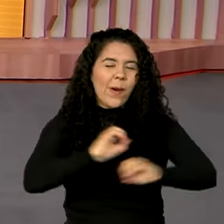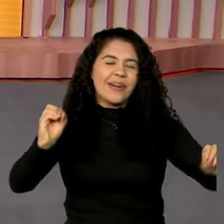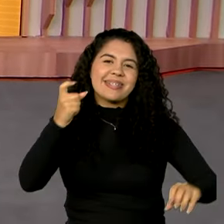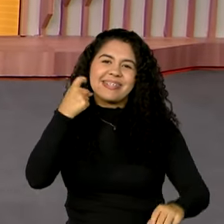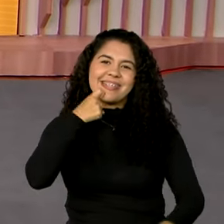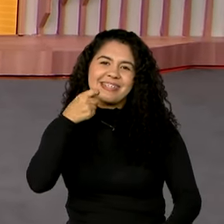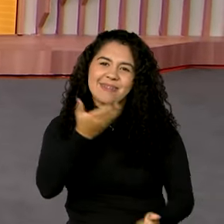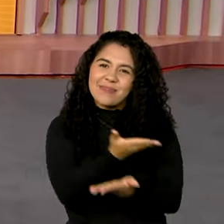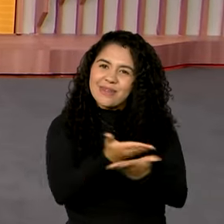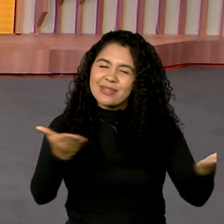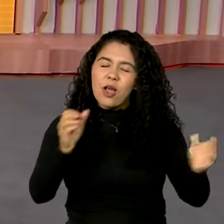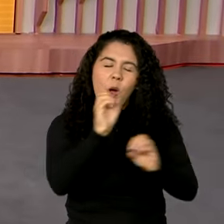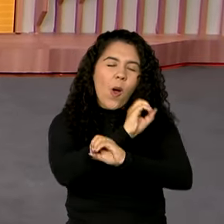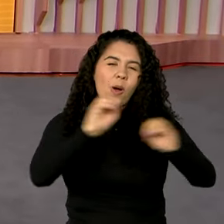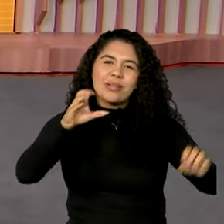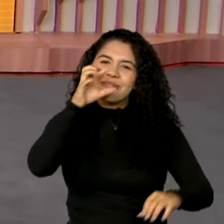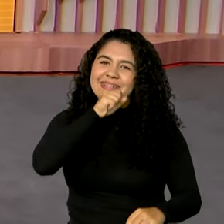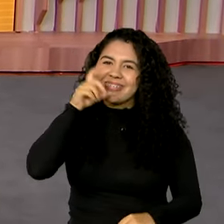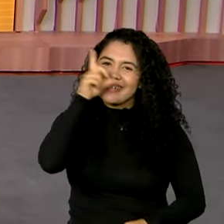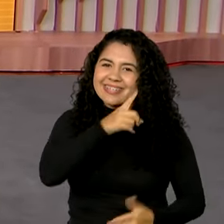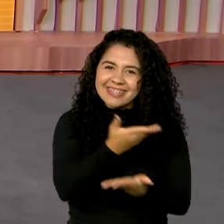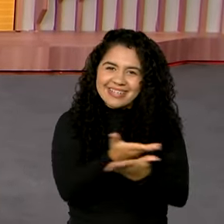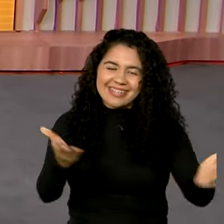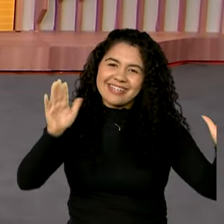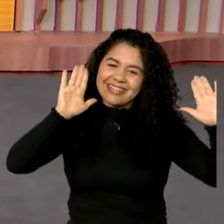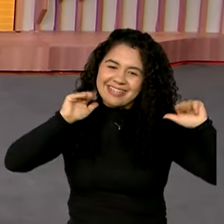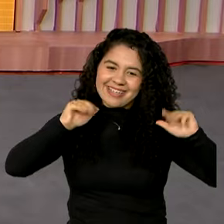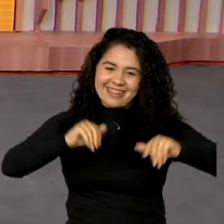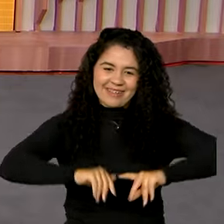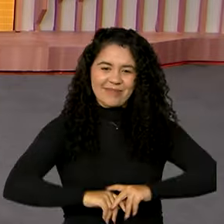sexta-feira, um excelente fim de semana. Tchau!